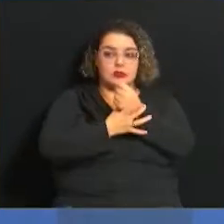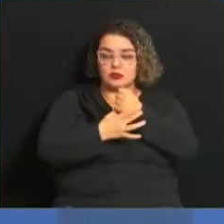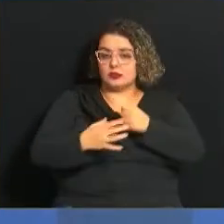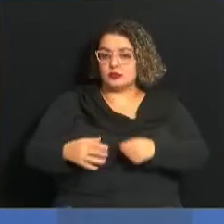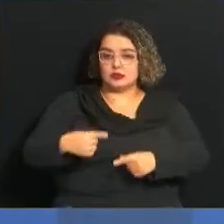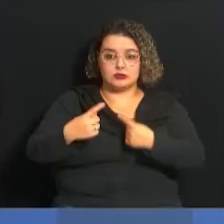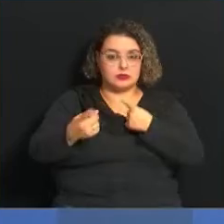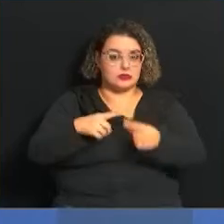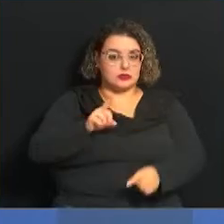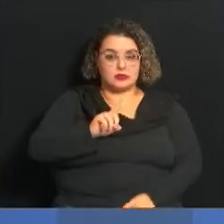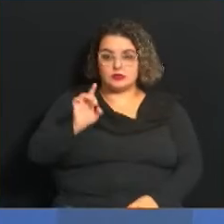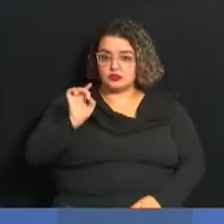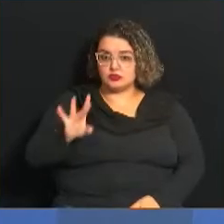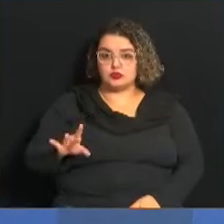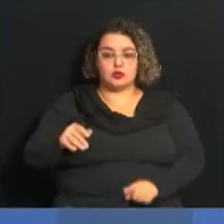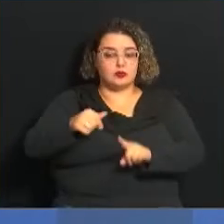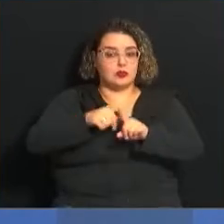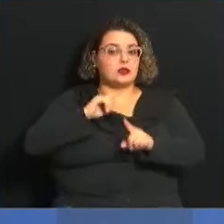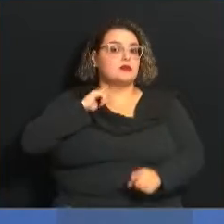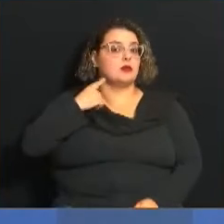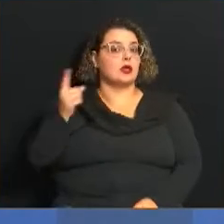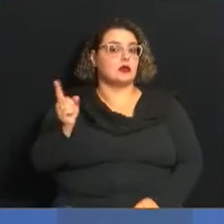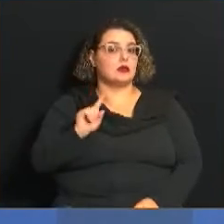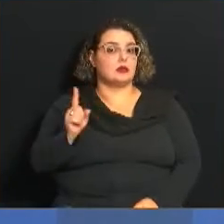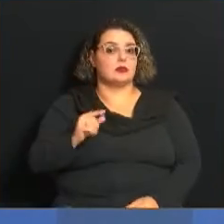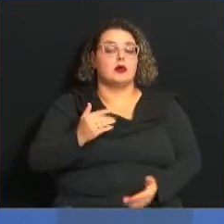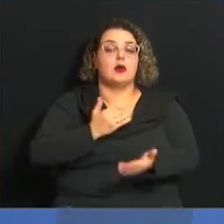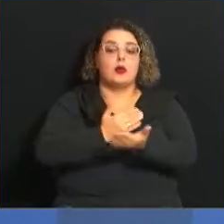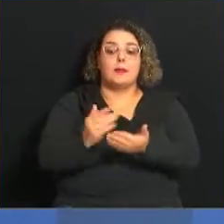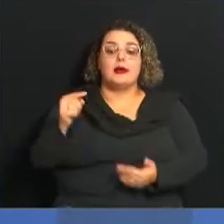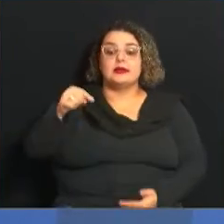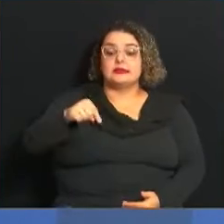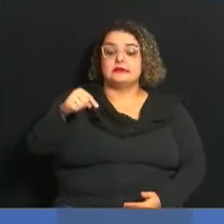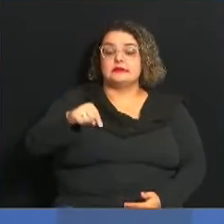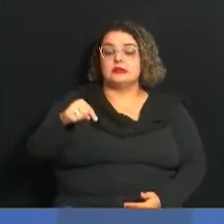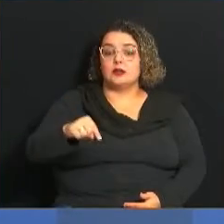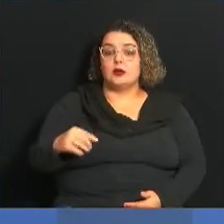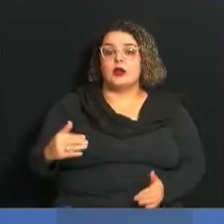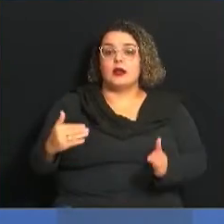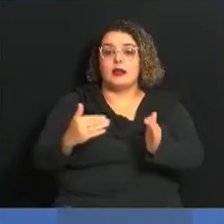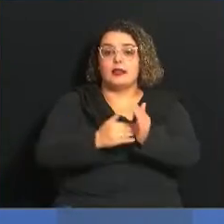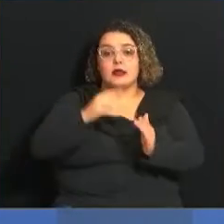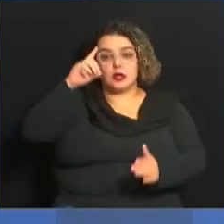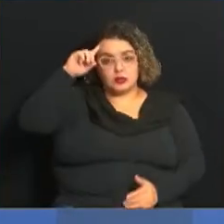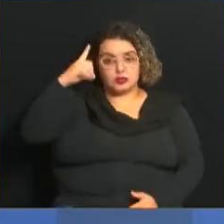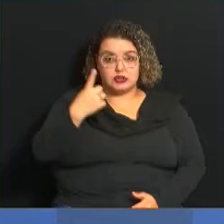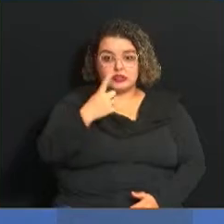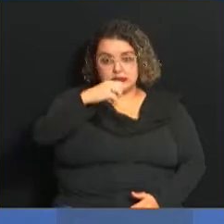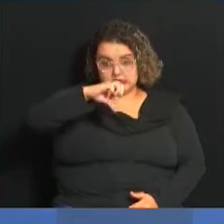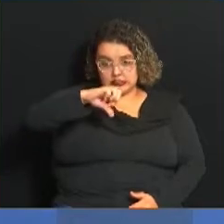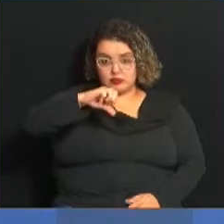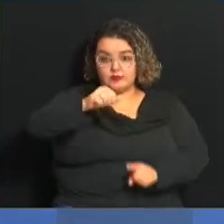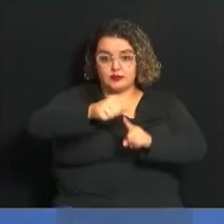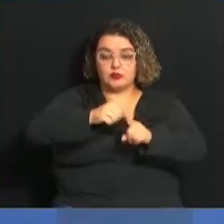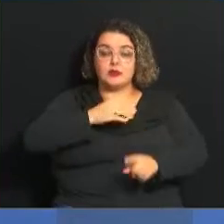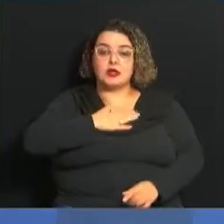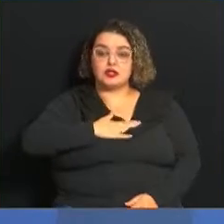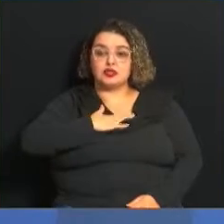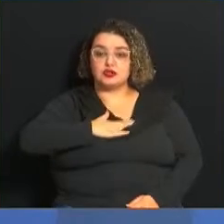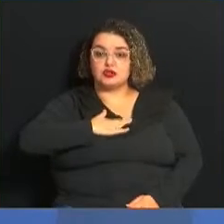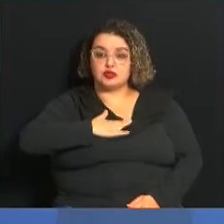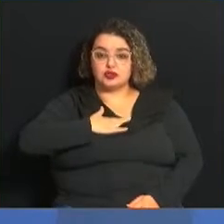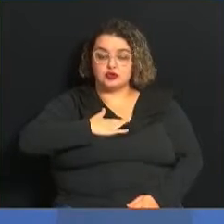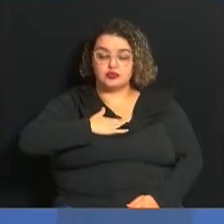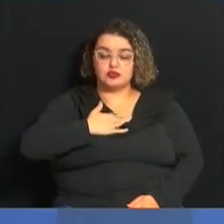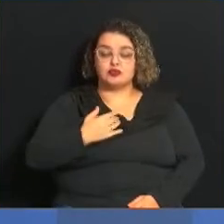isso, esse concurso que começa agora e vai ser até o dia 19 de agosto, vai inclusive